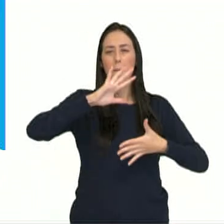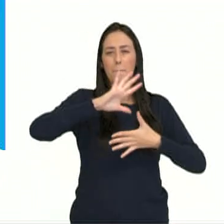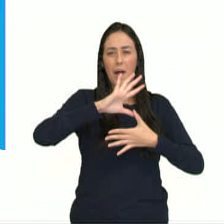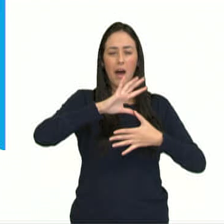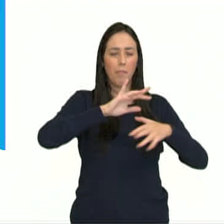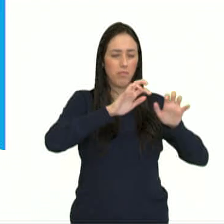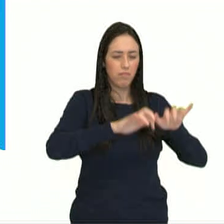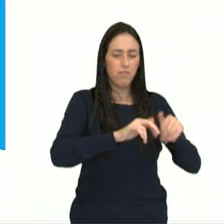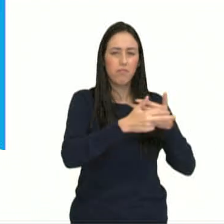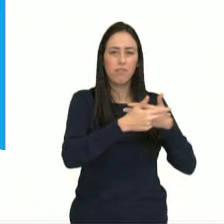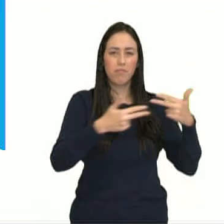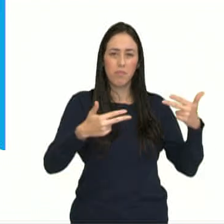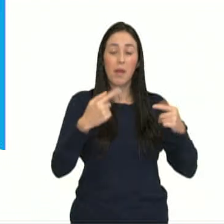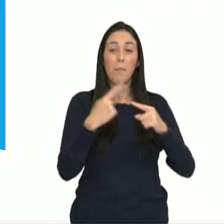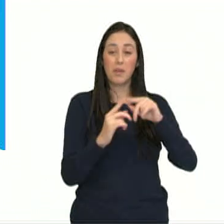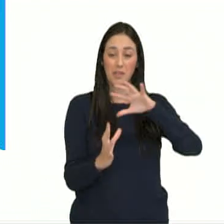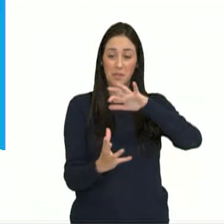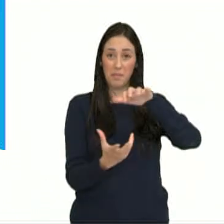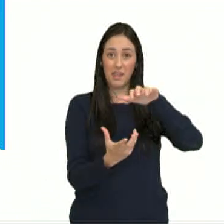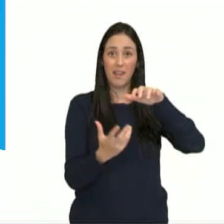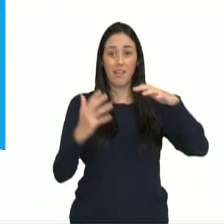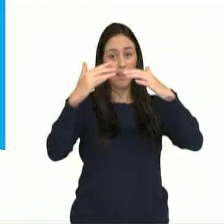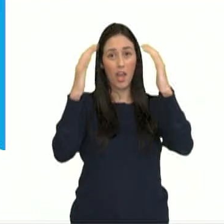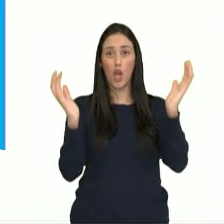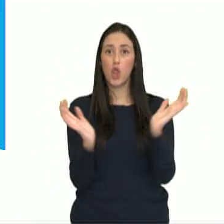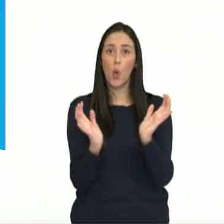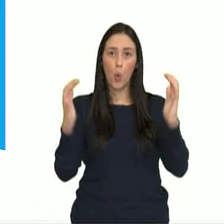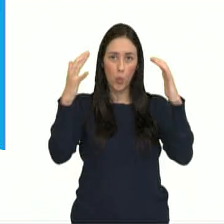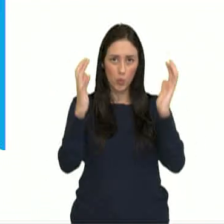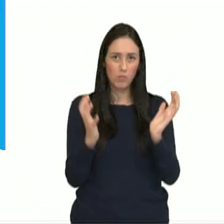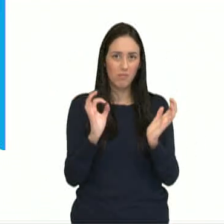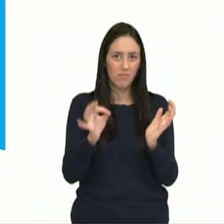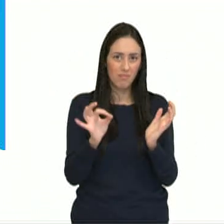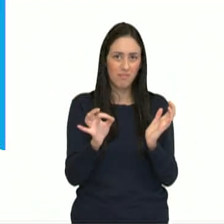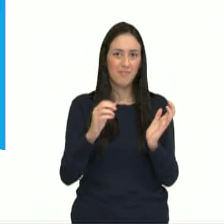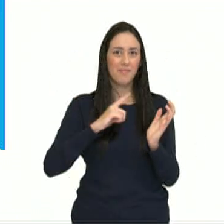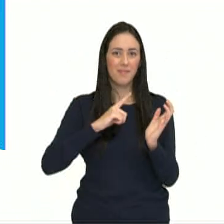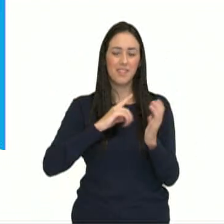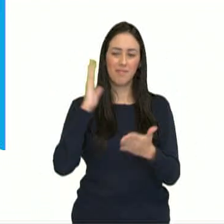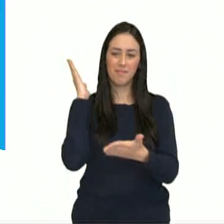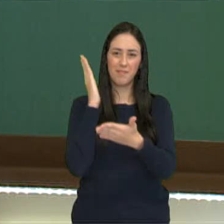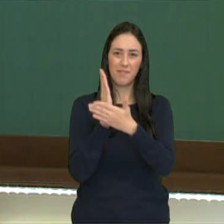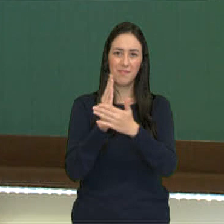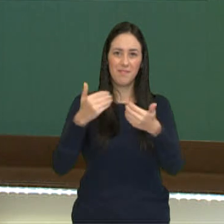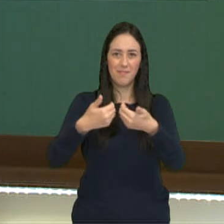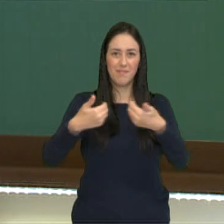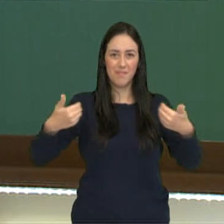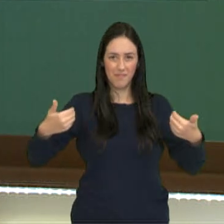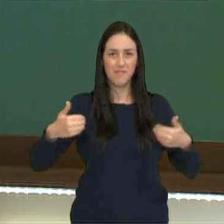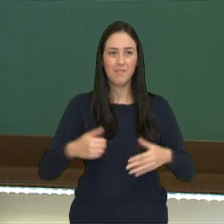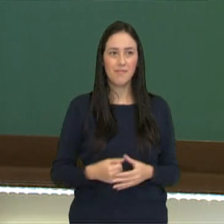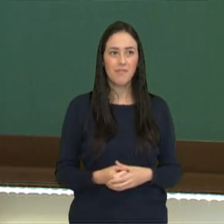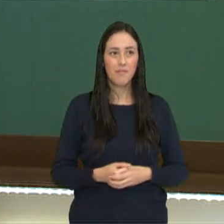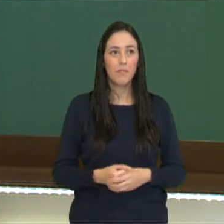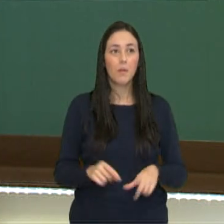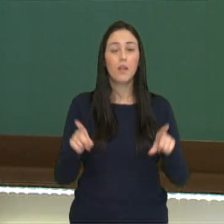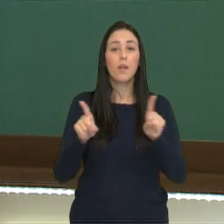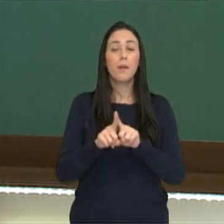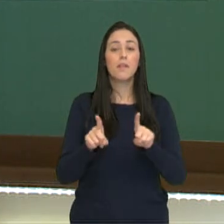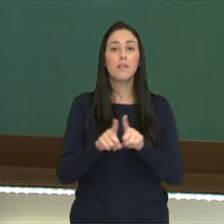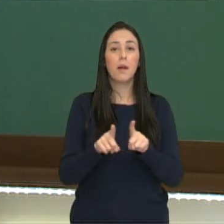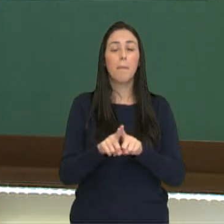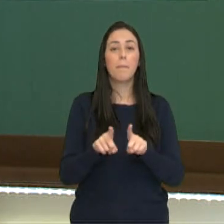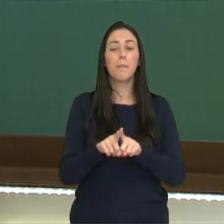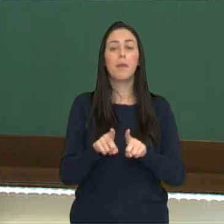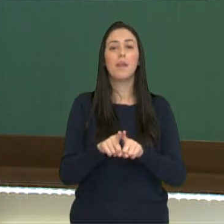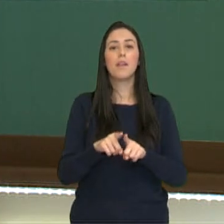nosso planeta é circular e para representá-lo em uma superfície plana ele acaba sendo dividido em 2 partes. E também que o